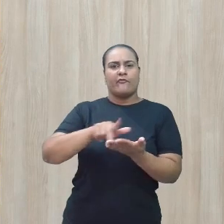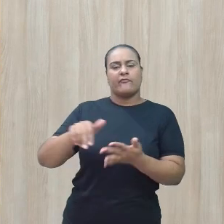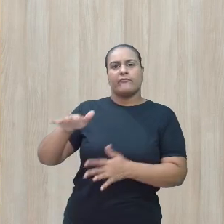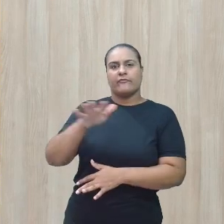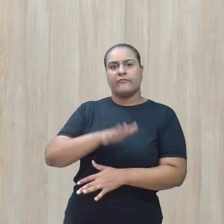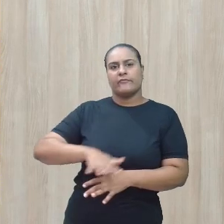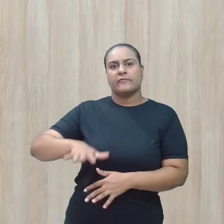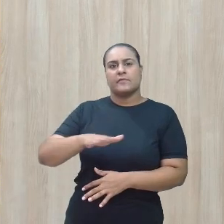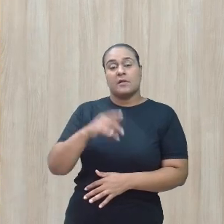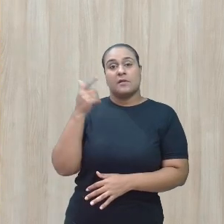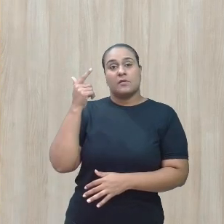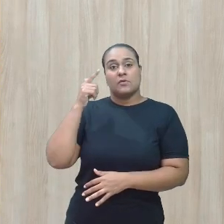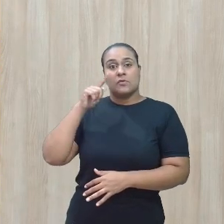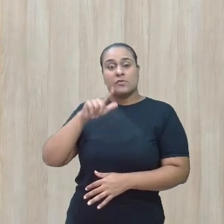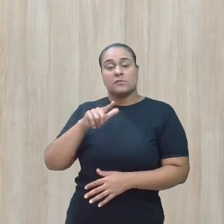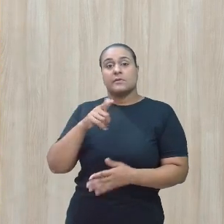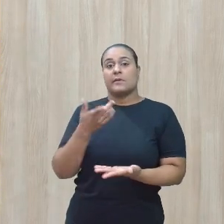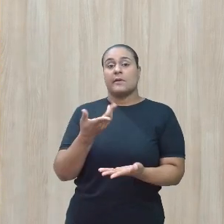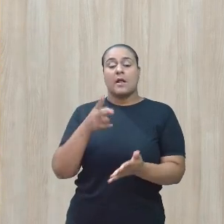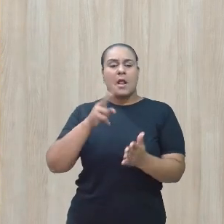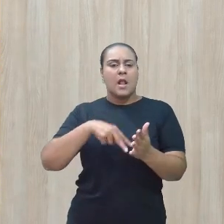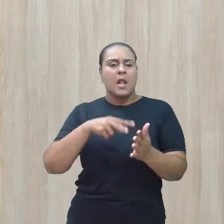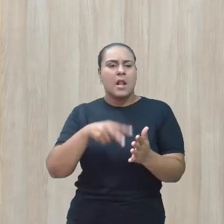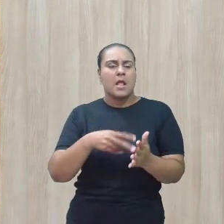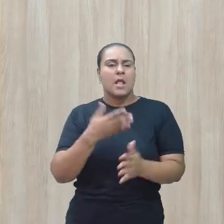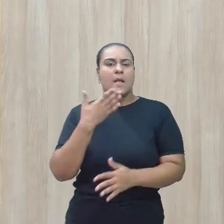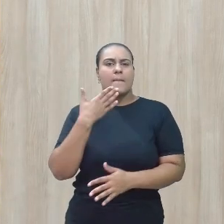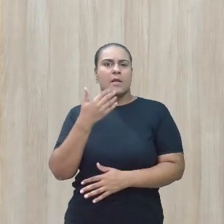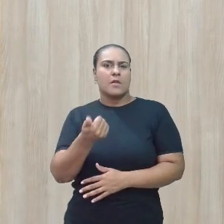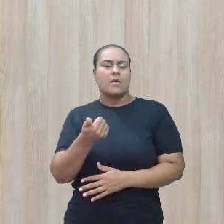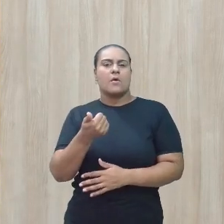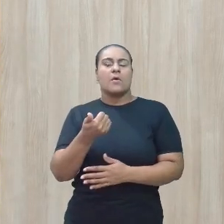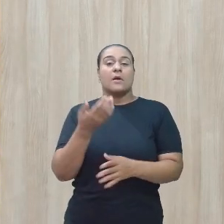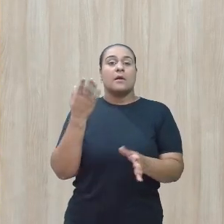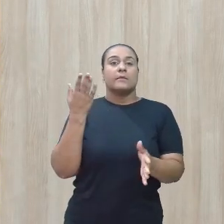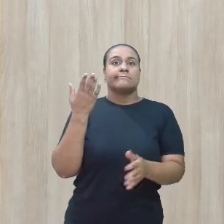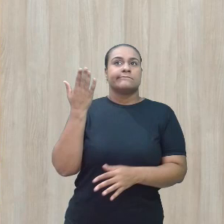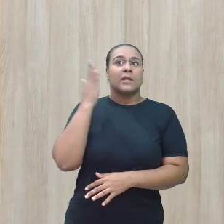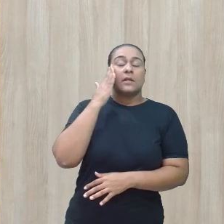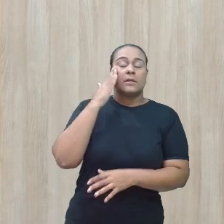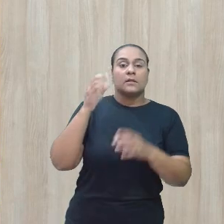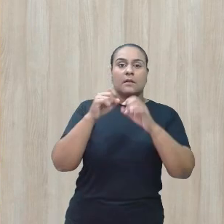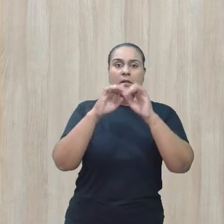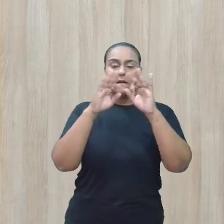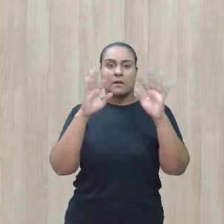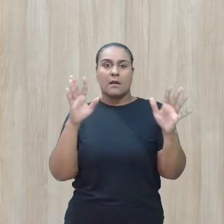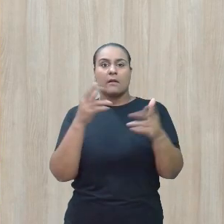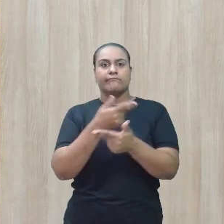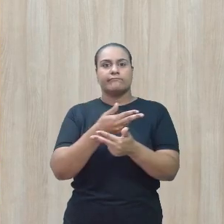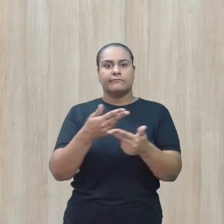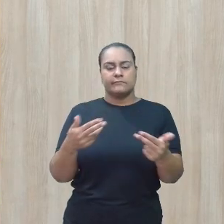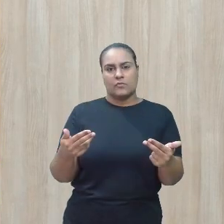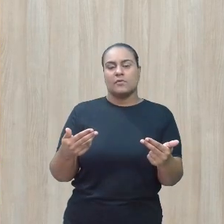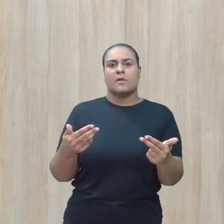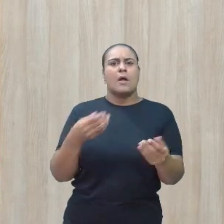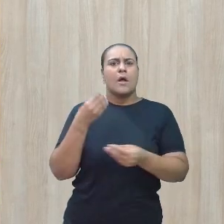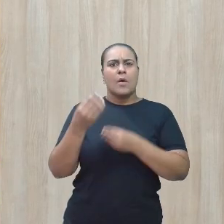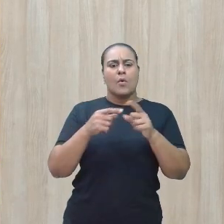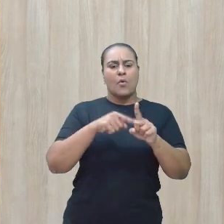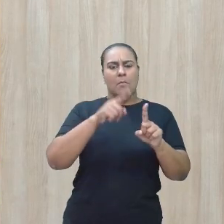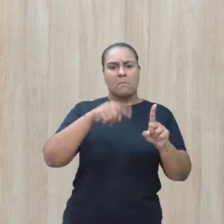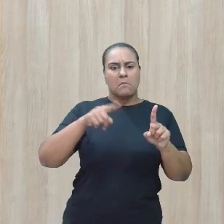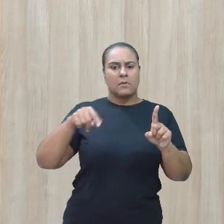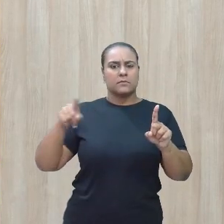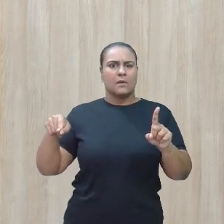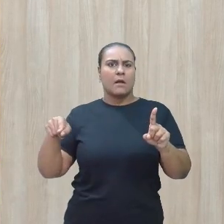a gente consiga interpretar melhor o mundo. Como é que eu conseguiria interpretar bem aquele gráfico do começo que falava sobre a questão do